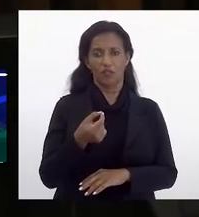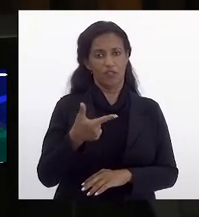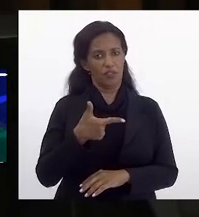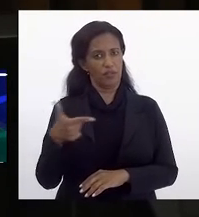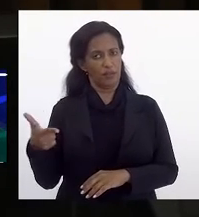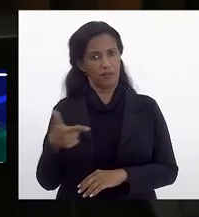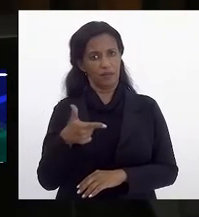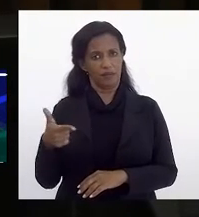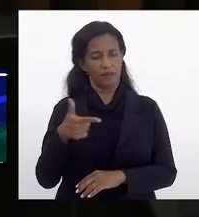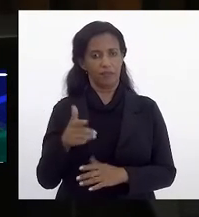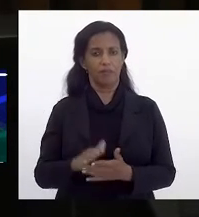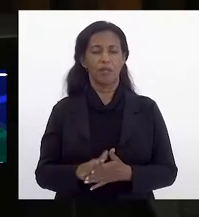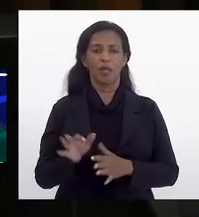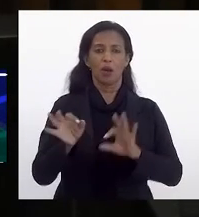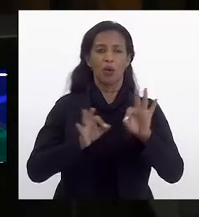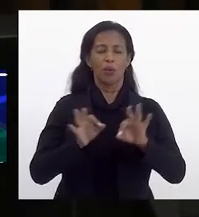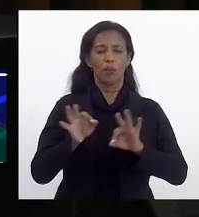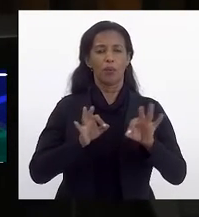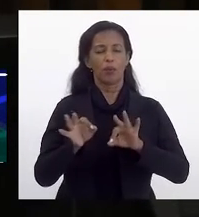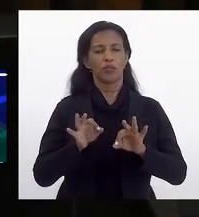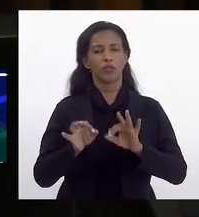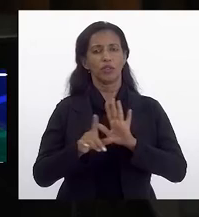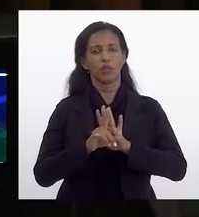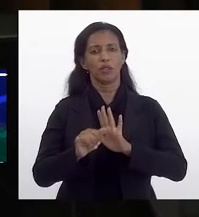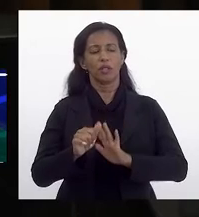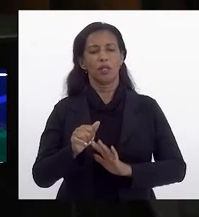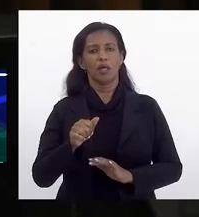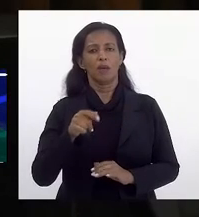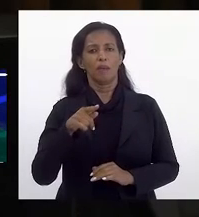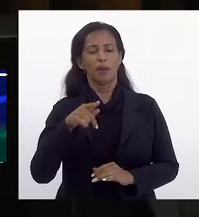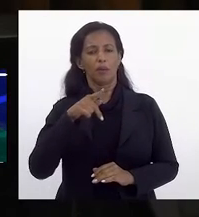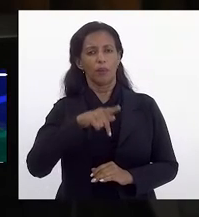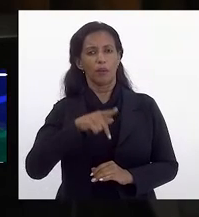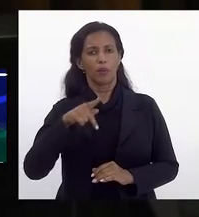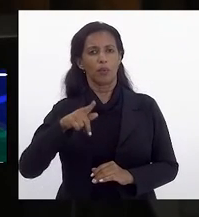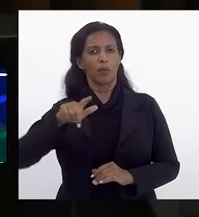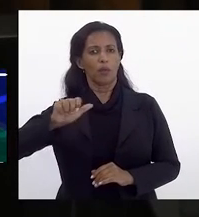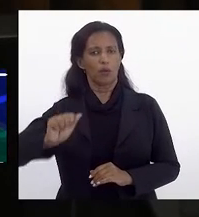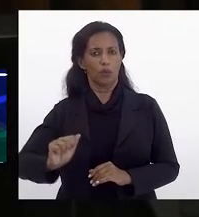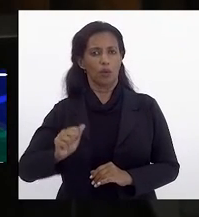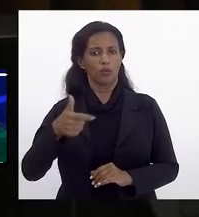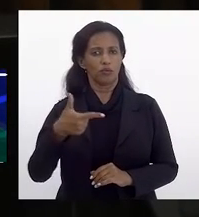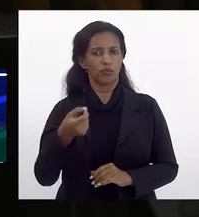2022, e ao projeto de lei ao plano plurianual para o período de